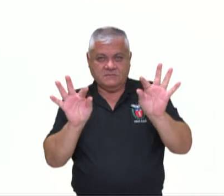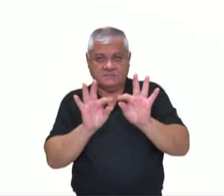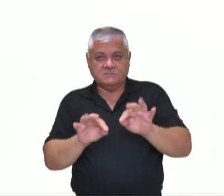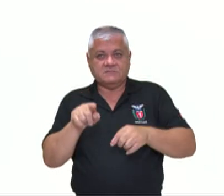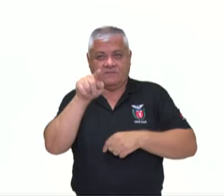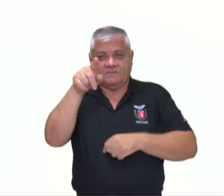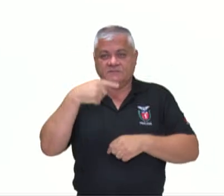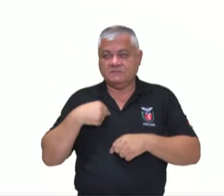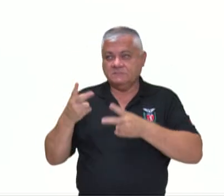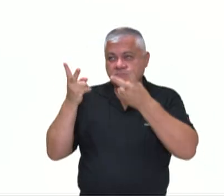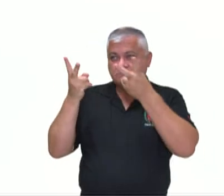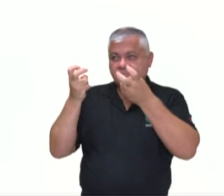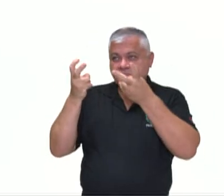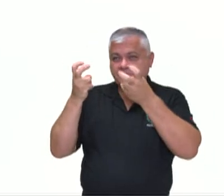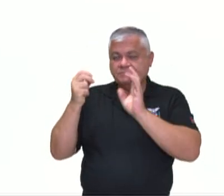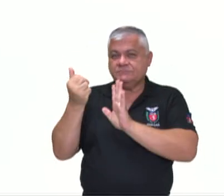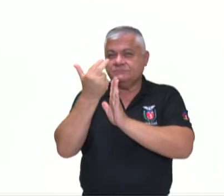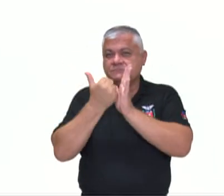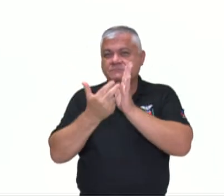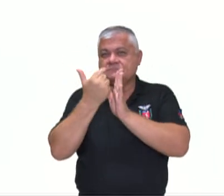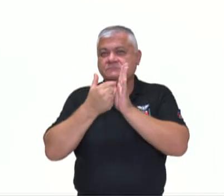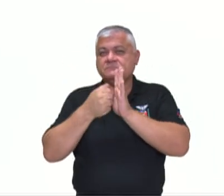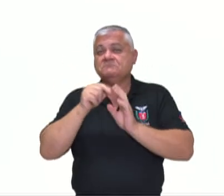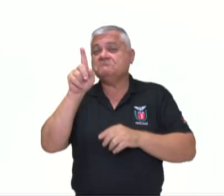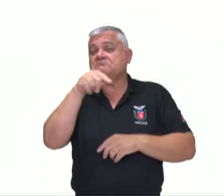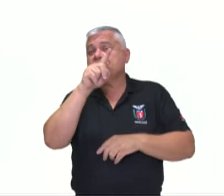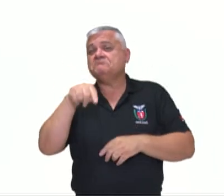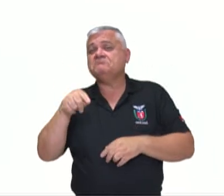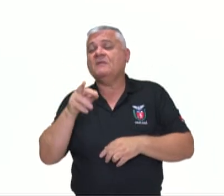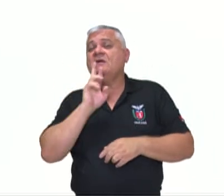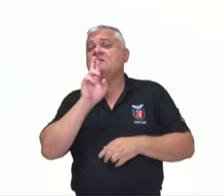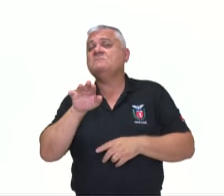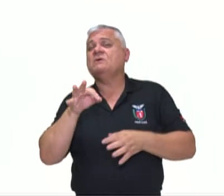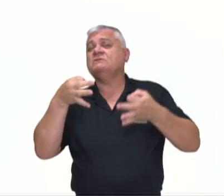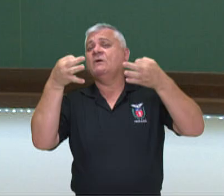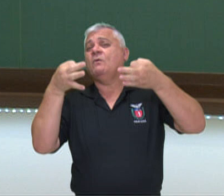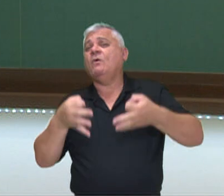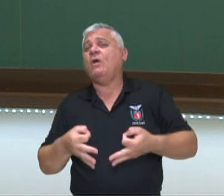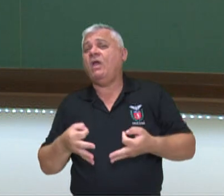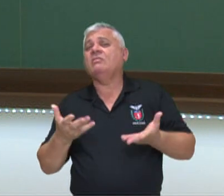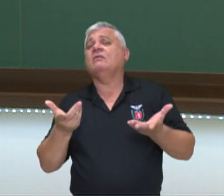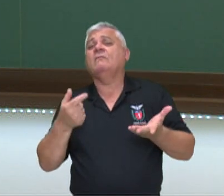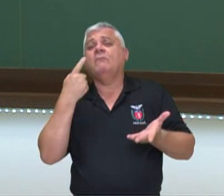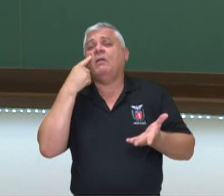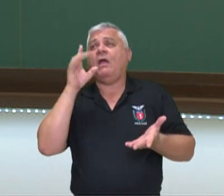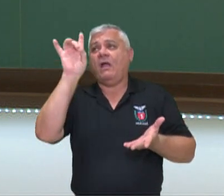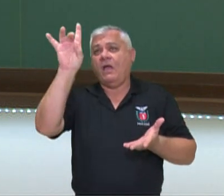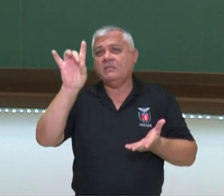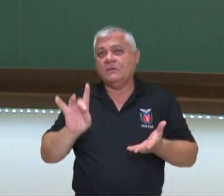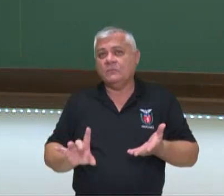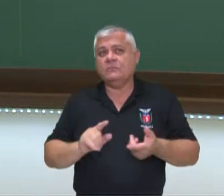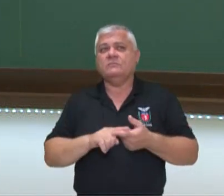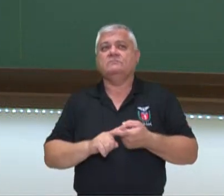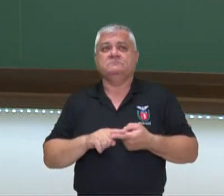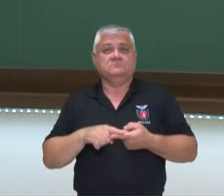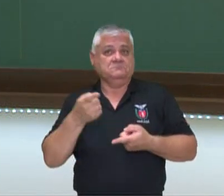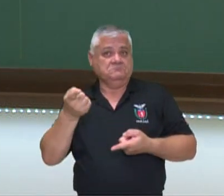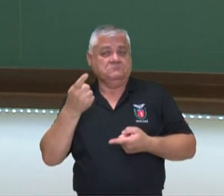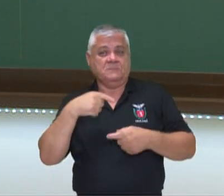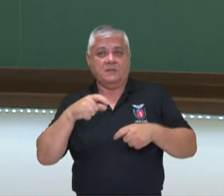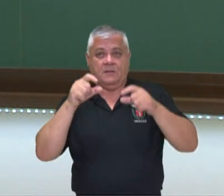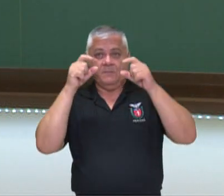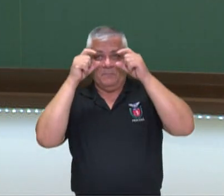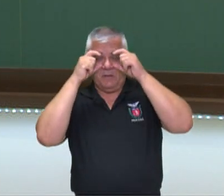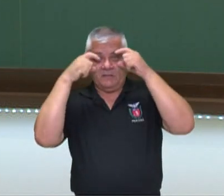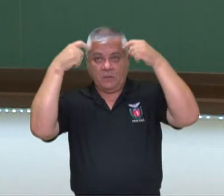quero que vocês observem e marquem qual é a alternativa correta para cada uma delas. Panda,